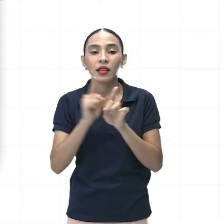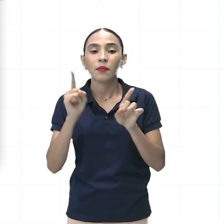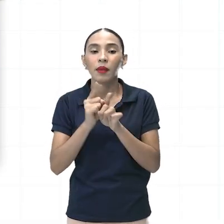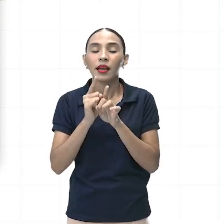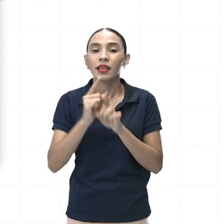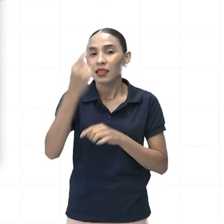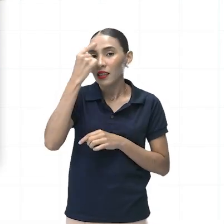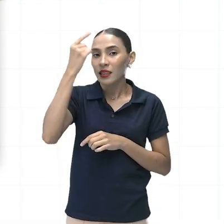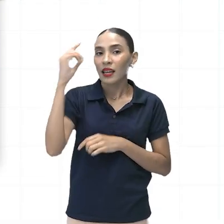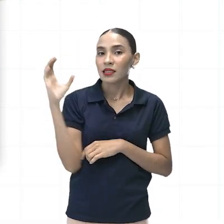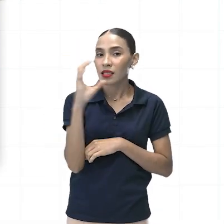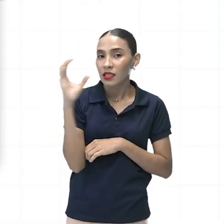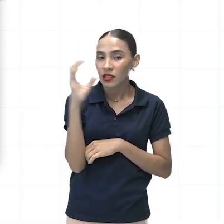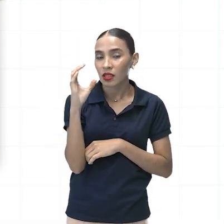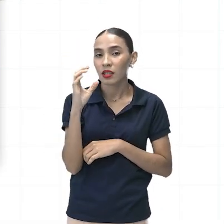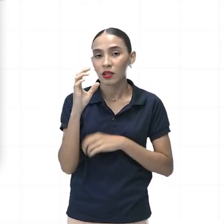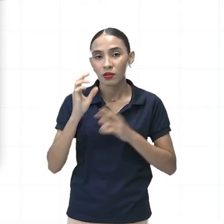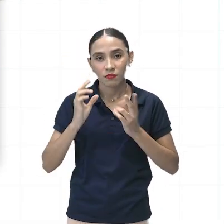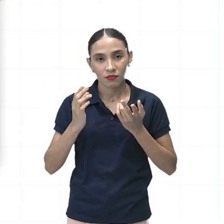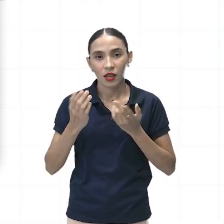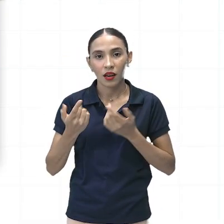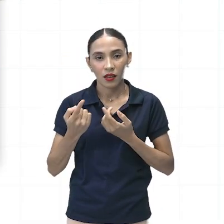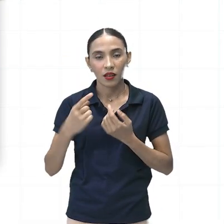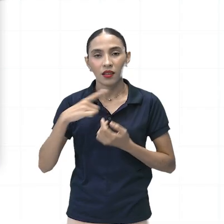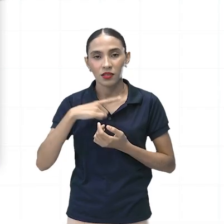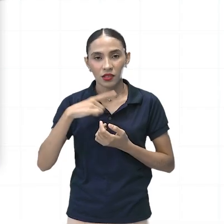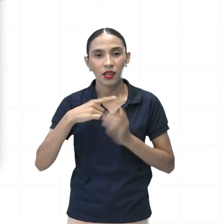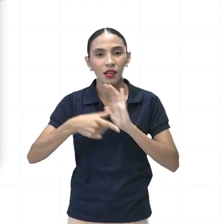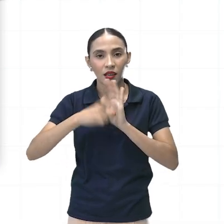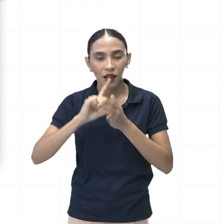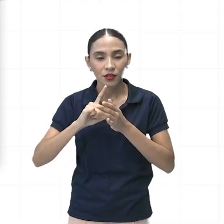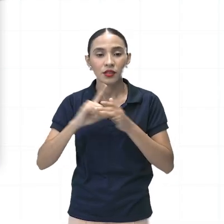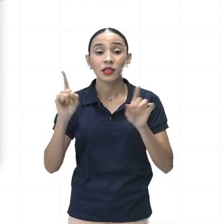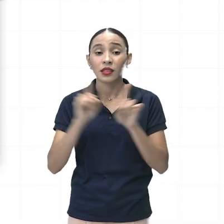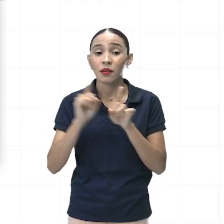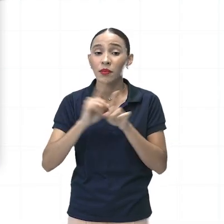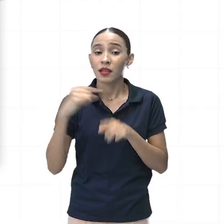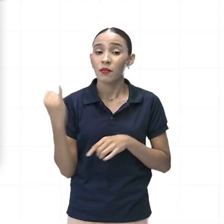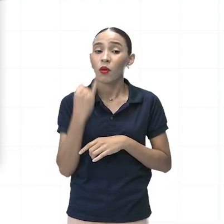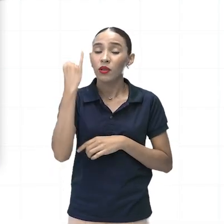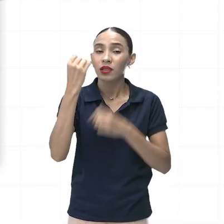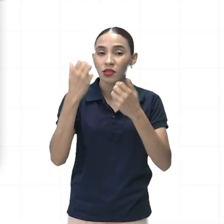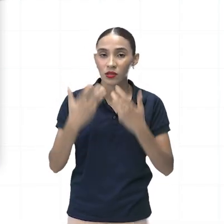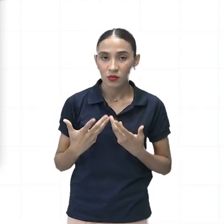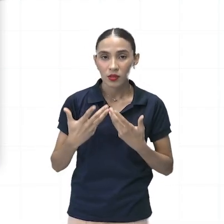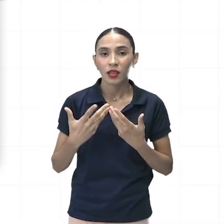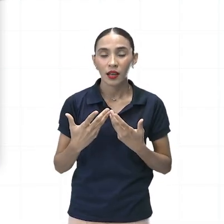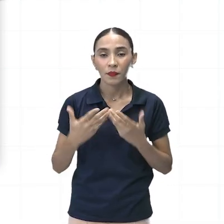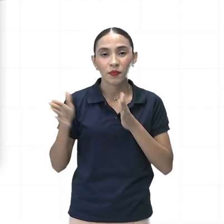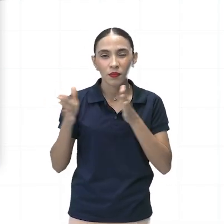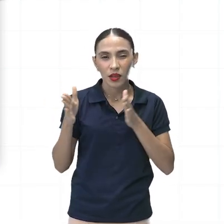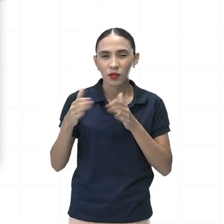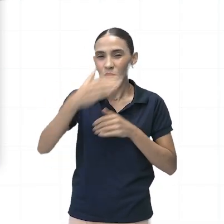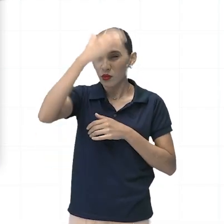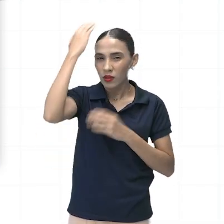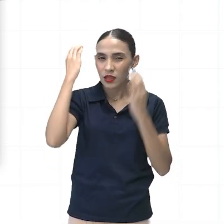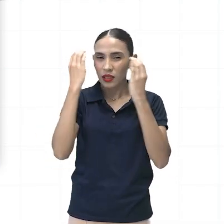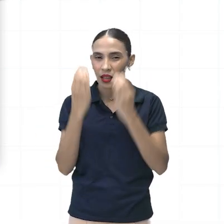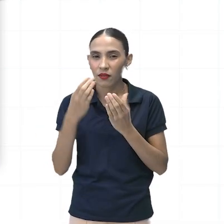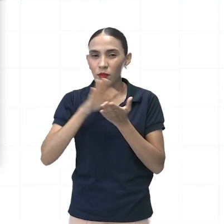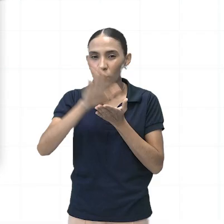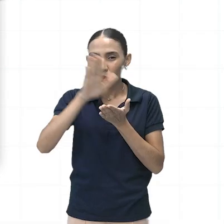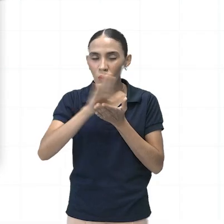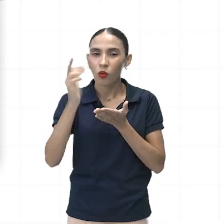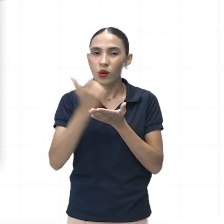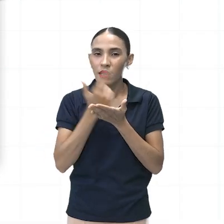ideias científicas que prevaleciam na época. Bem, é necessário compreender que, na época que Darwin fez a publicação de